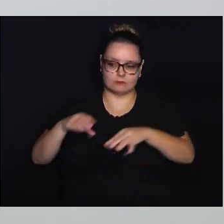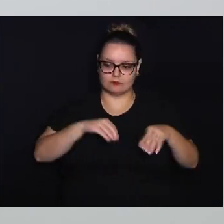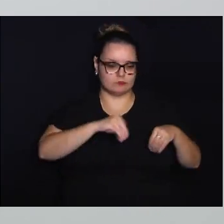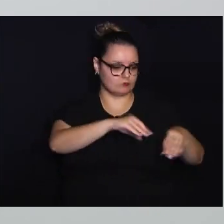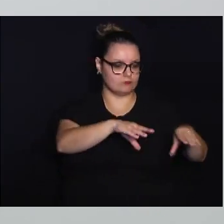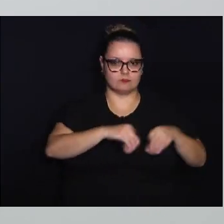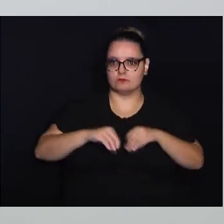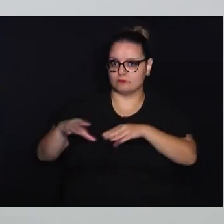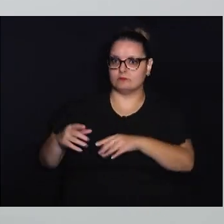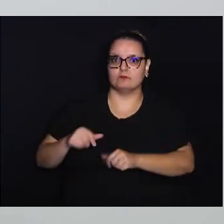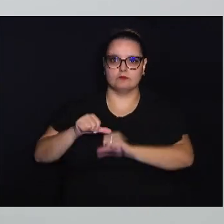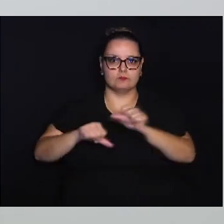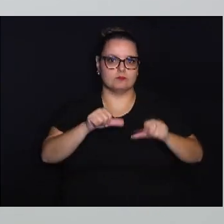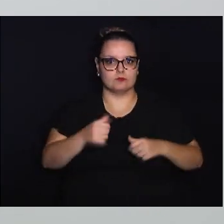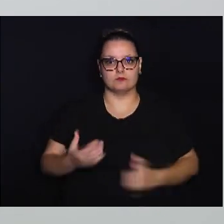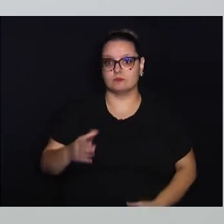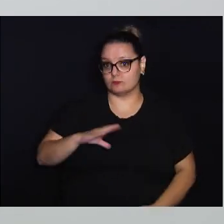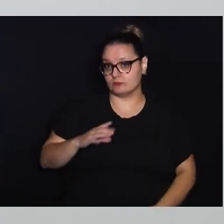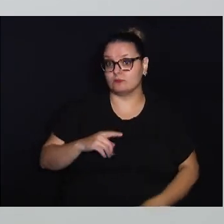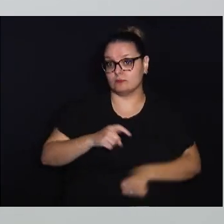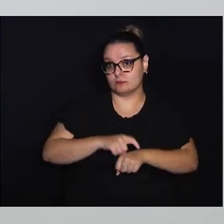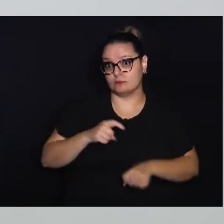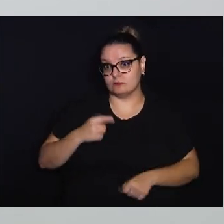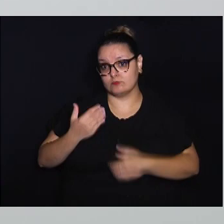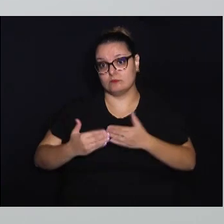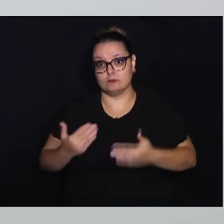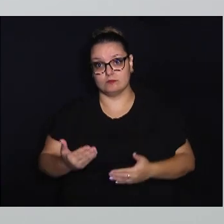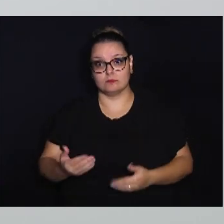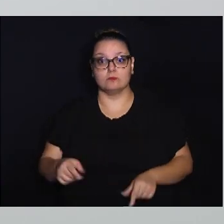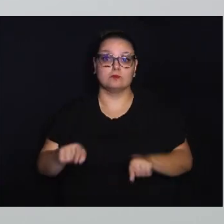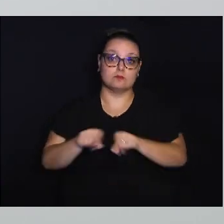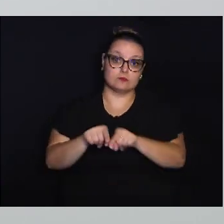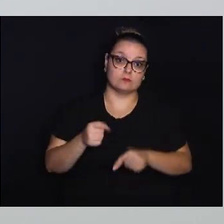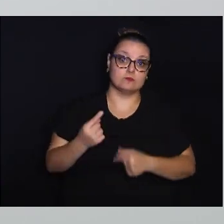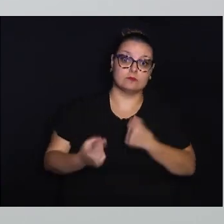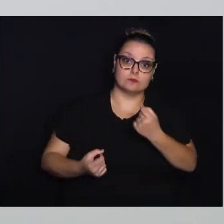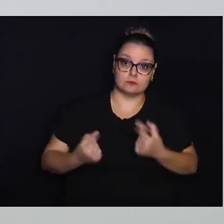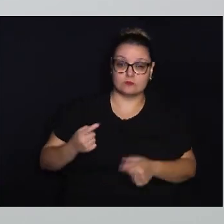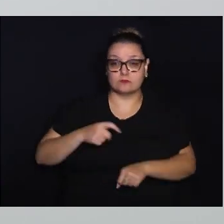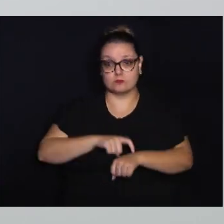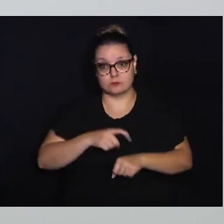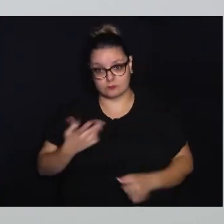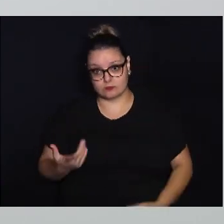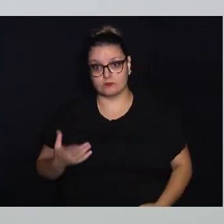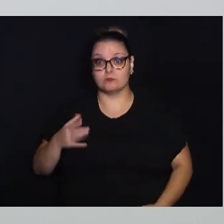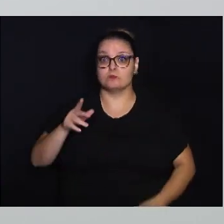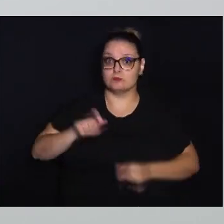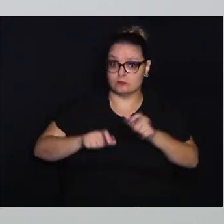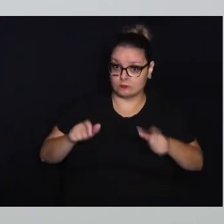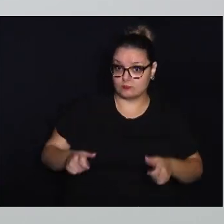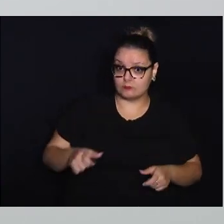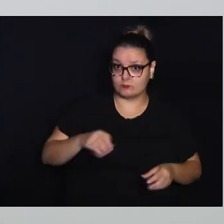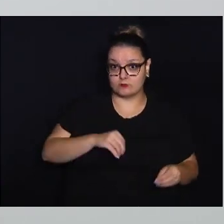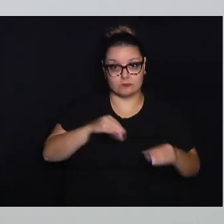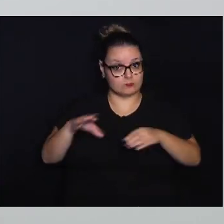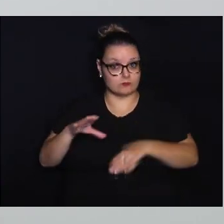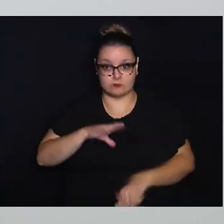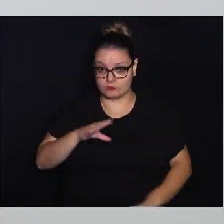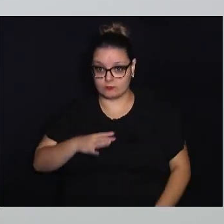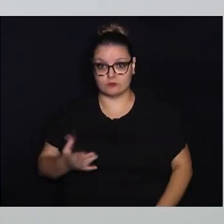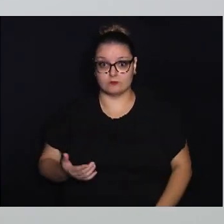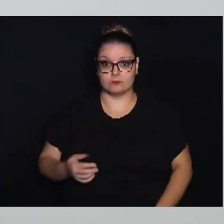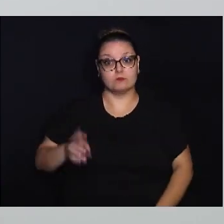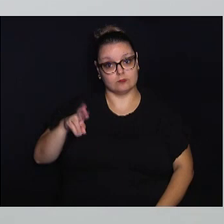eu gosto de ficar trocando de lugar e de cidade de tempos em tempos. E também ocorrem algumas situações em que as pessoas elas mudam para